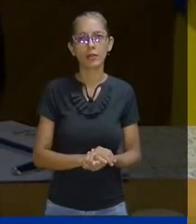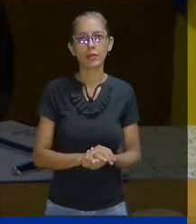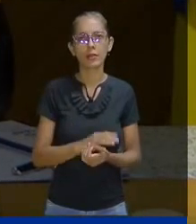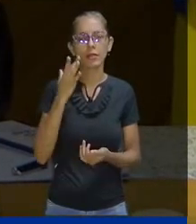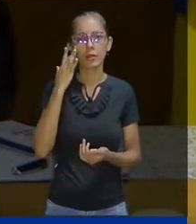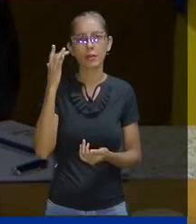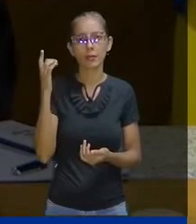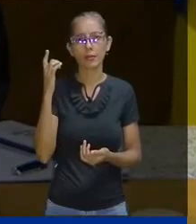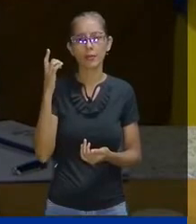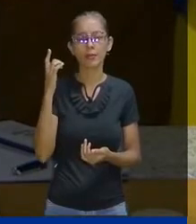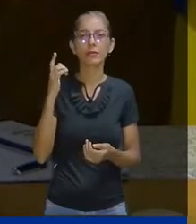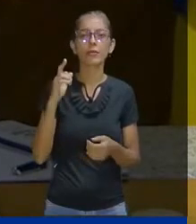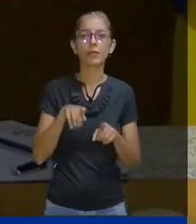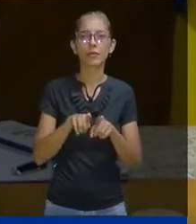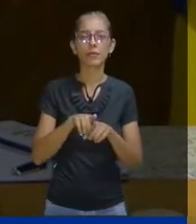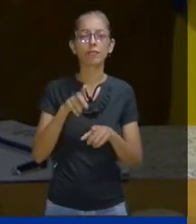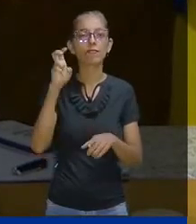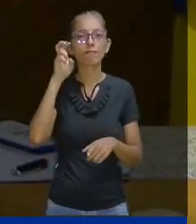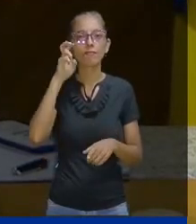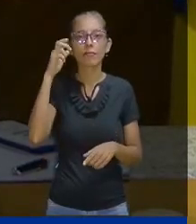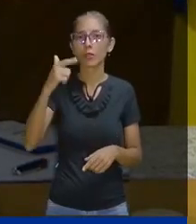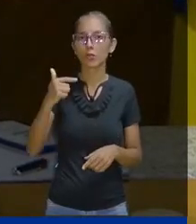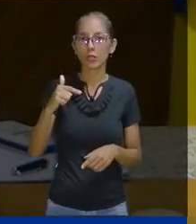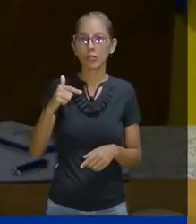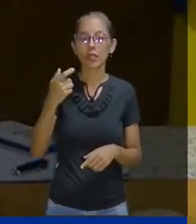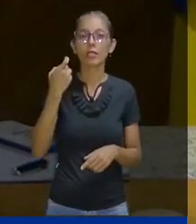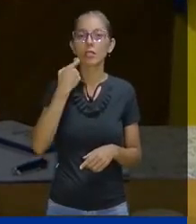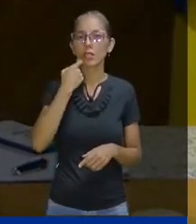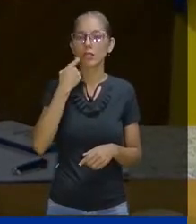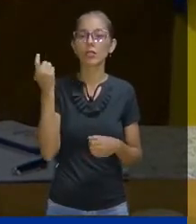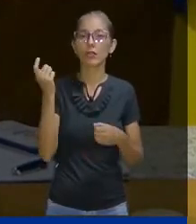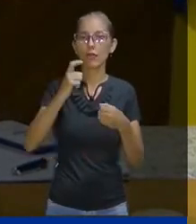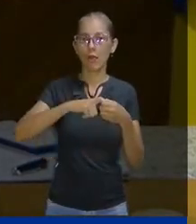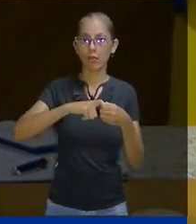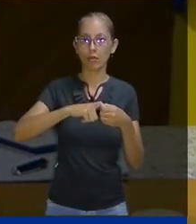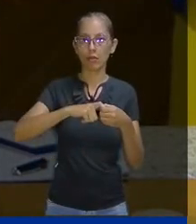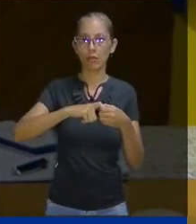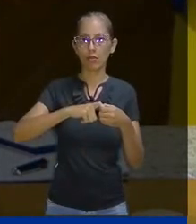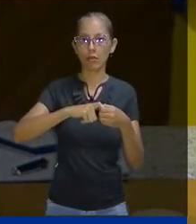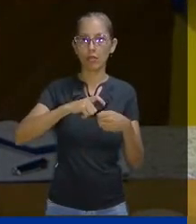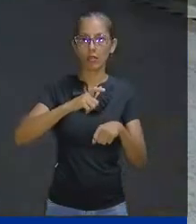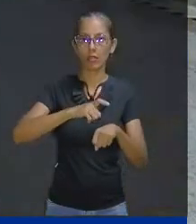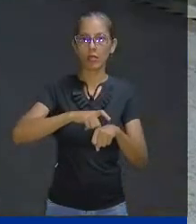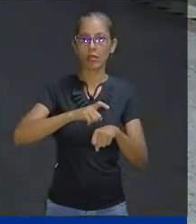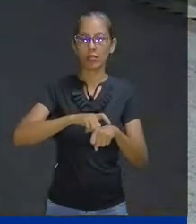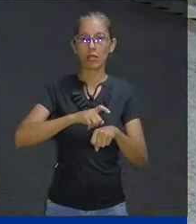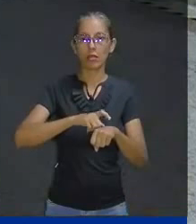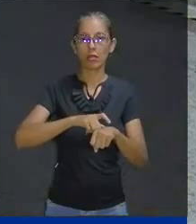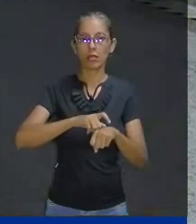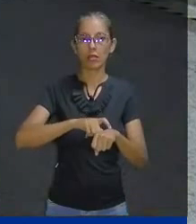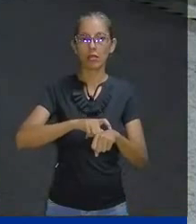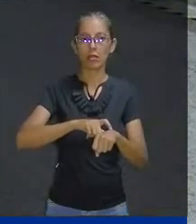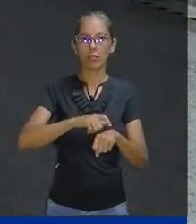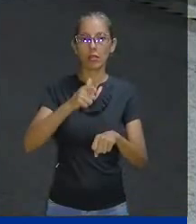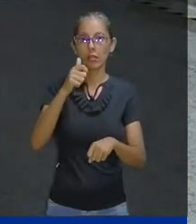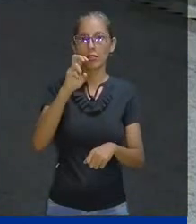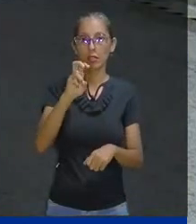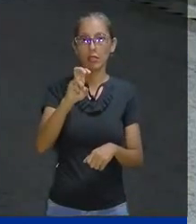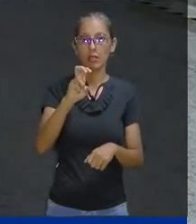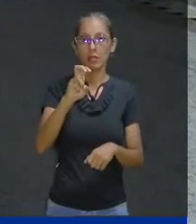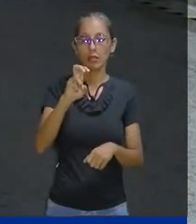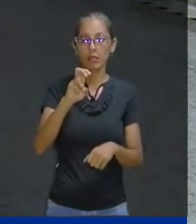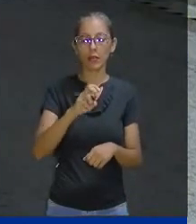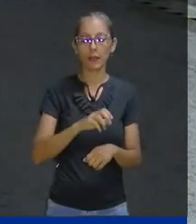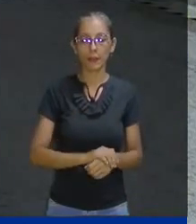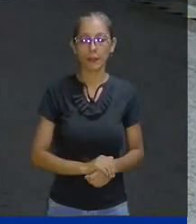quinta não teremos sessão. Nós nos encontraremos só na sexta-feira, tá certo? Às 15 horas, não é? Pergunta a Cesude. Às 15 horas, por conta de que,